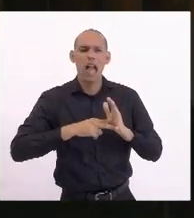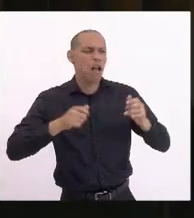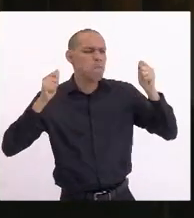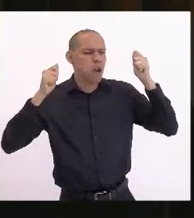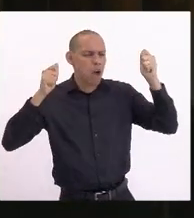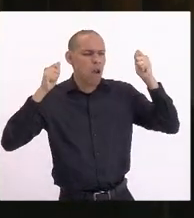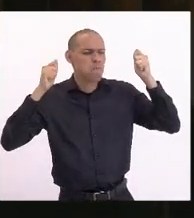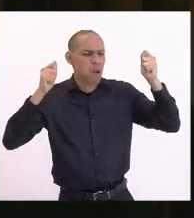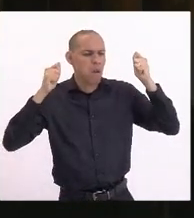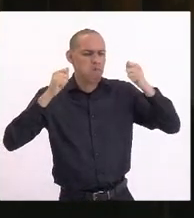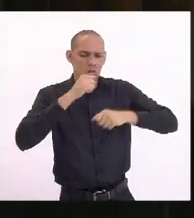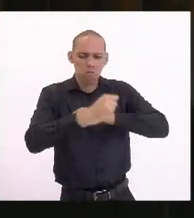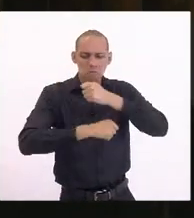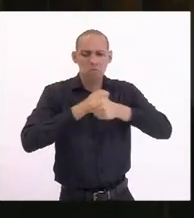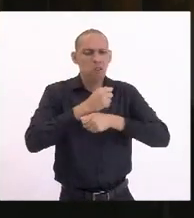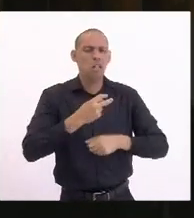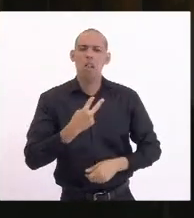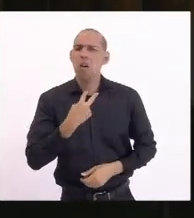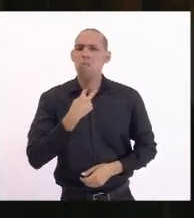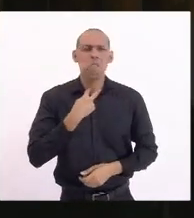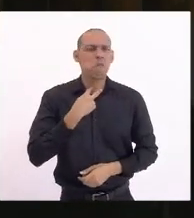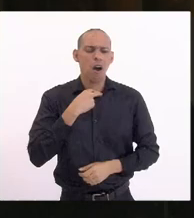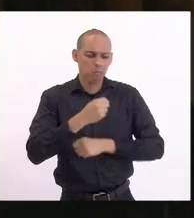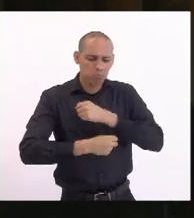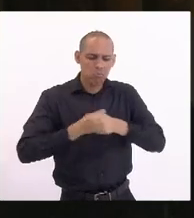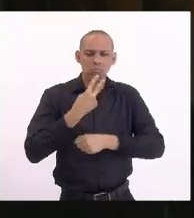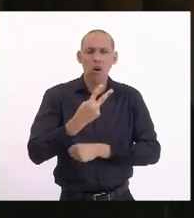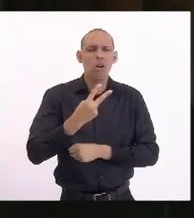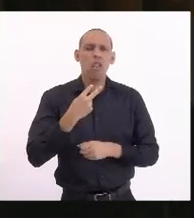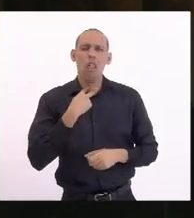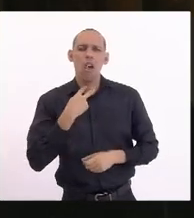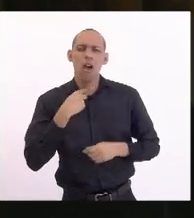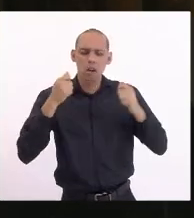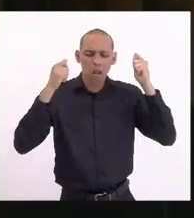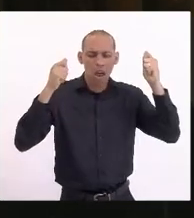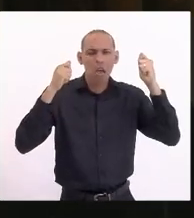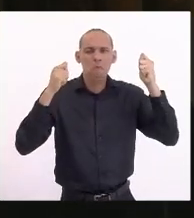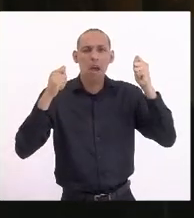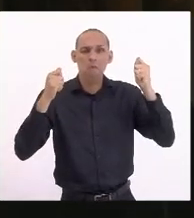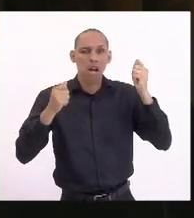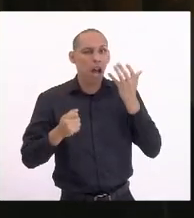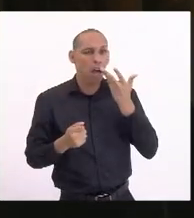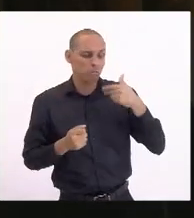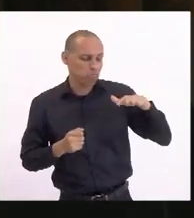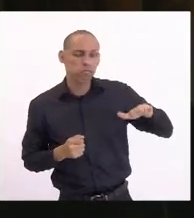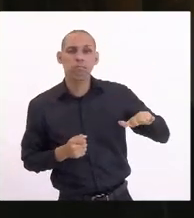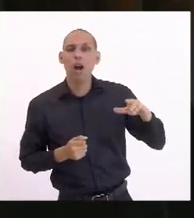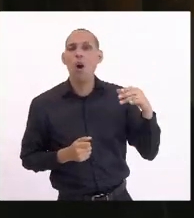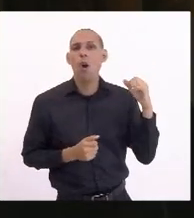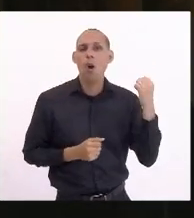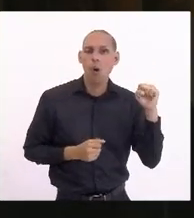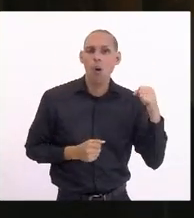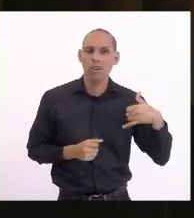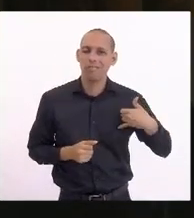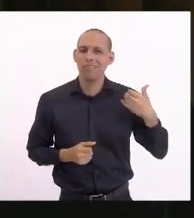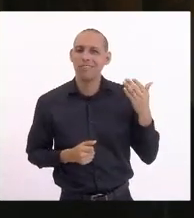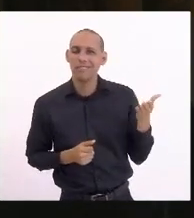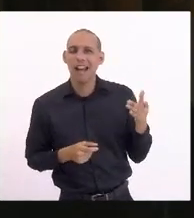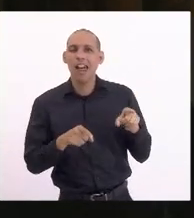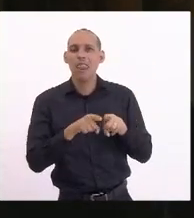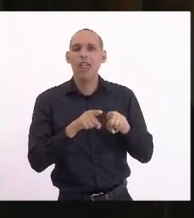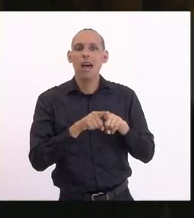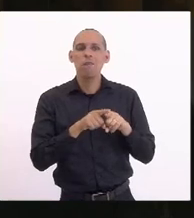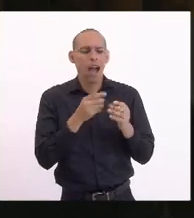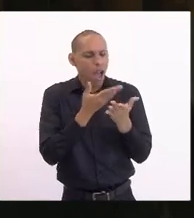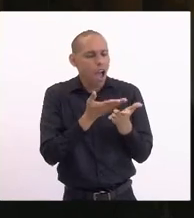durante 2 anos para que não fosse dadas as aulas. Então, a criança de 8 anos aqui que teve aulas, e logo depois